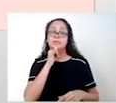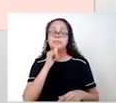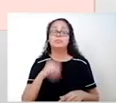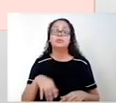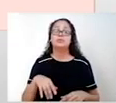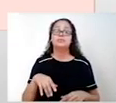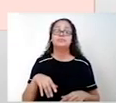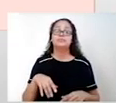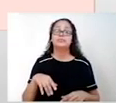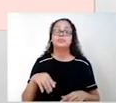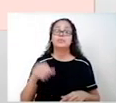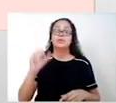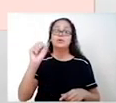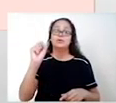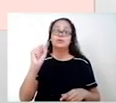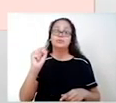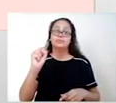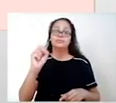né?